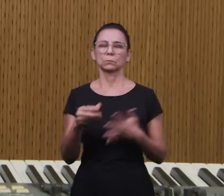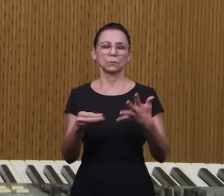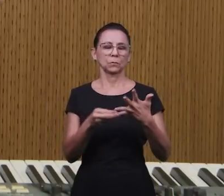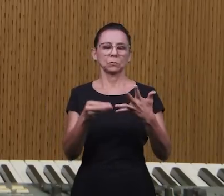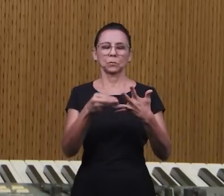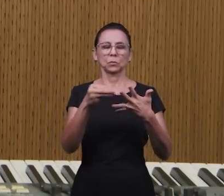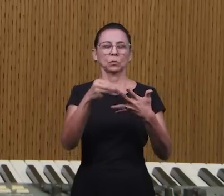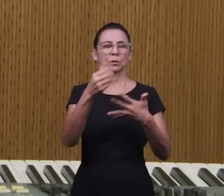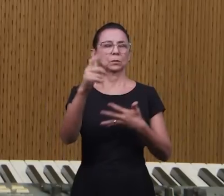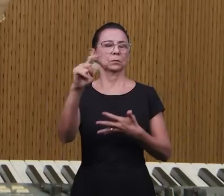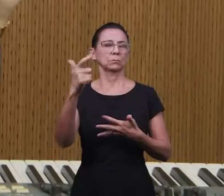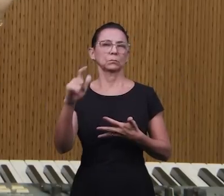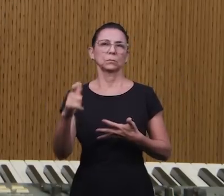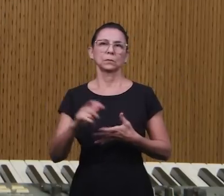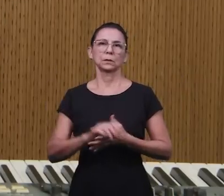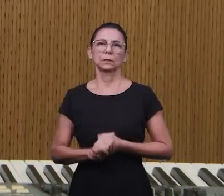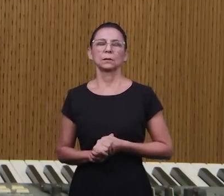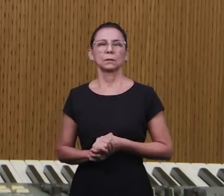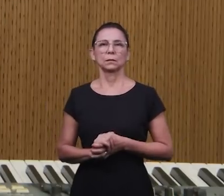específica,